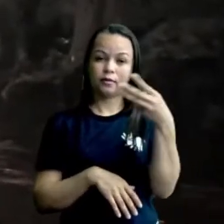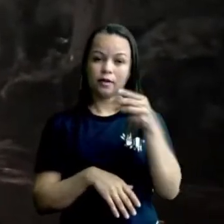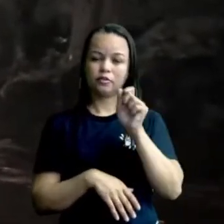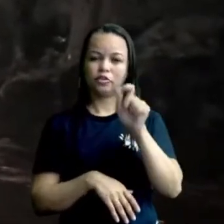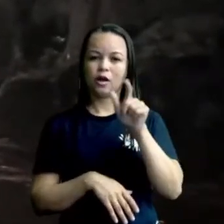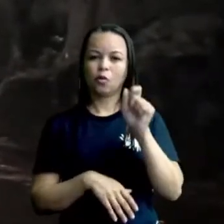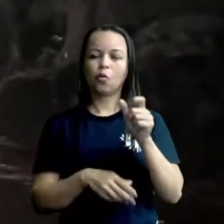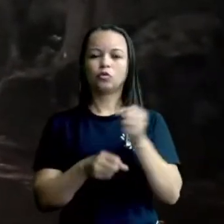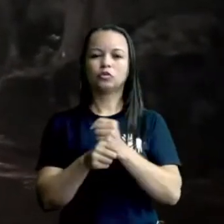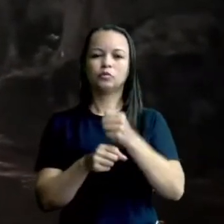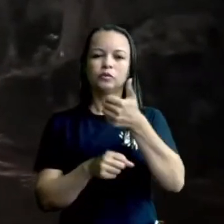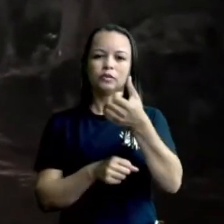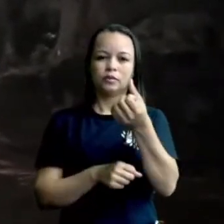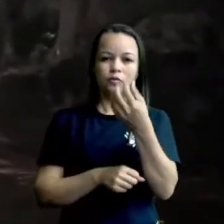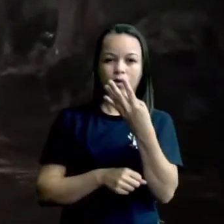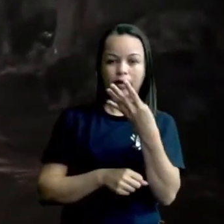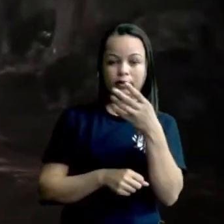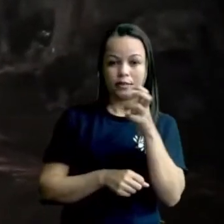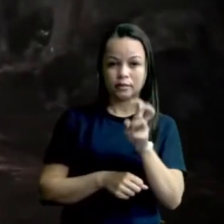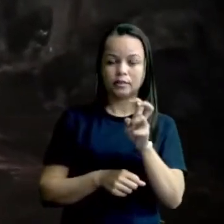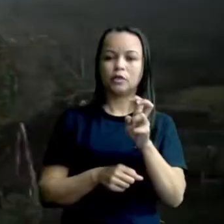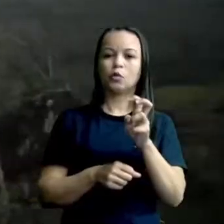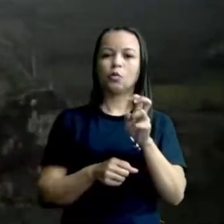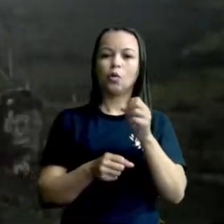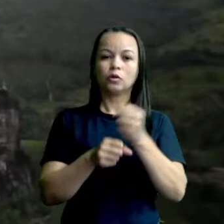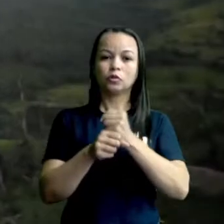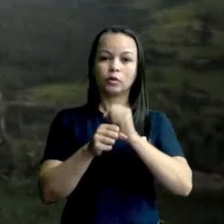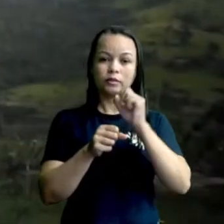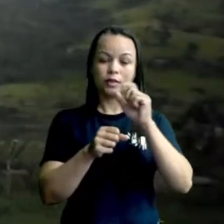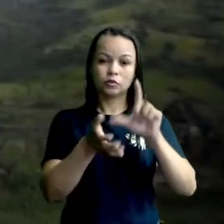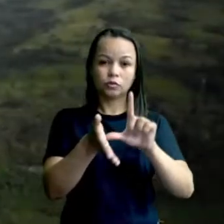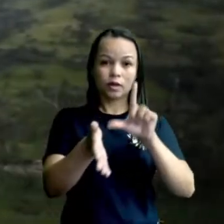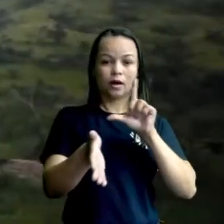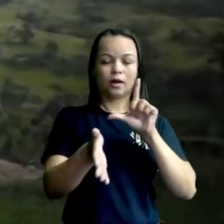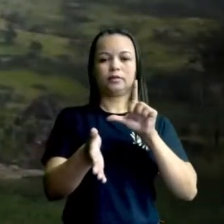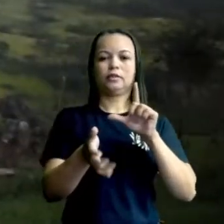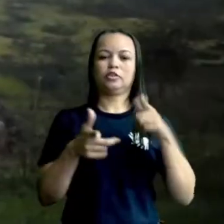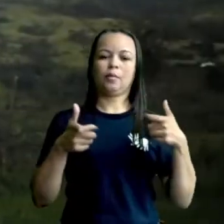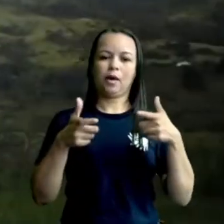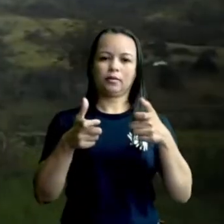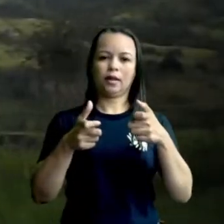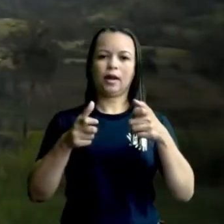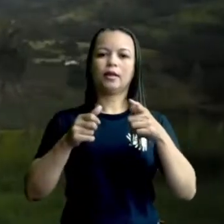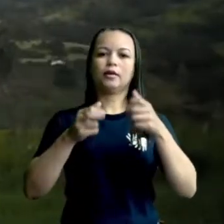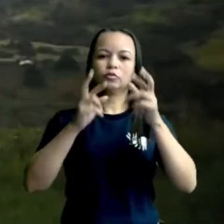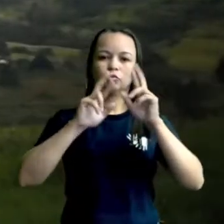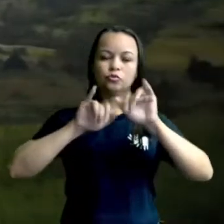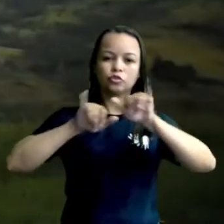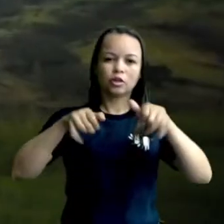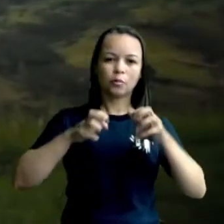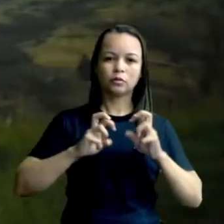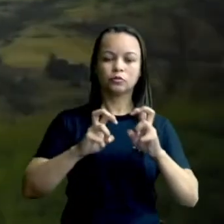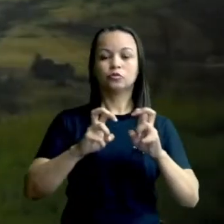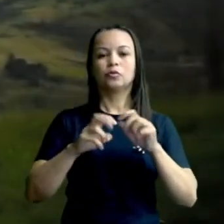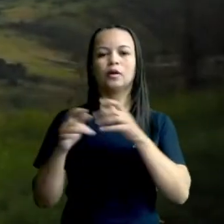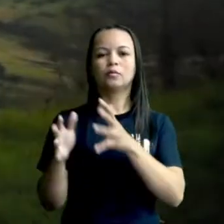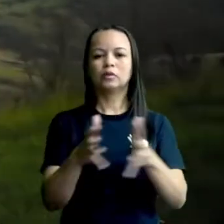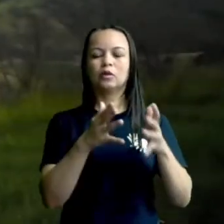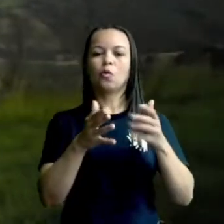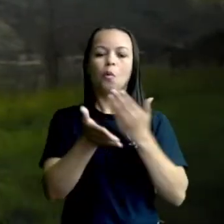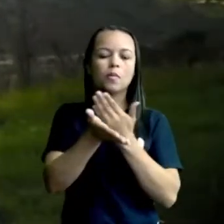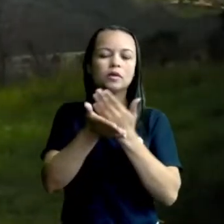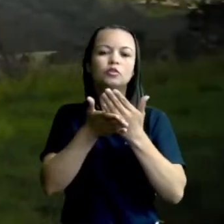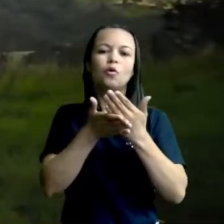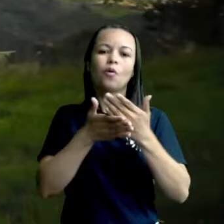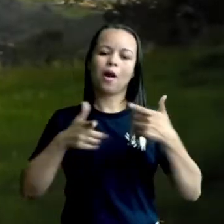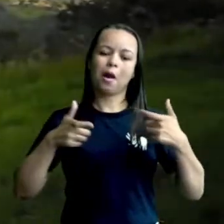2 anos antes da Batalha dos Guararapes, em Jaboatão dos Guararapes, luso-brasileiros e holandeses travaram a Batalha